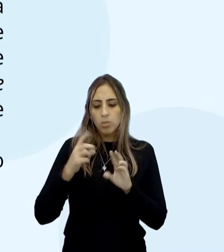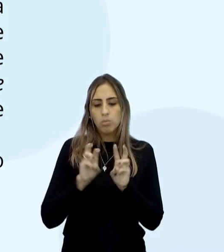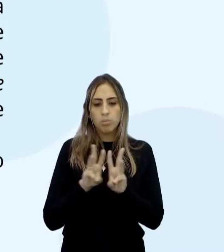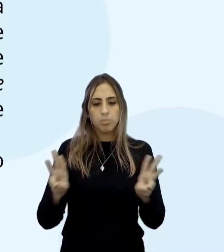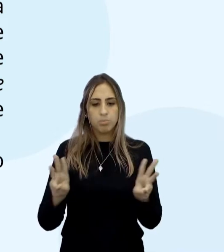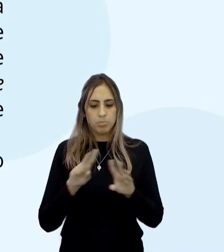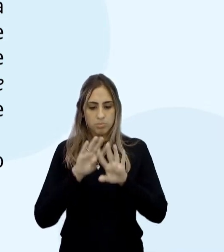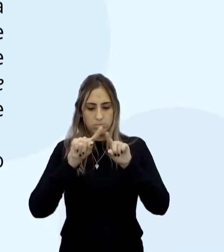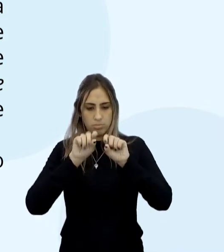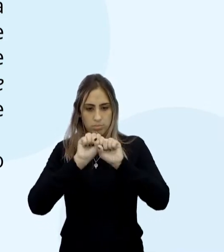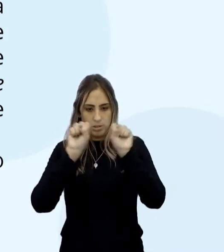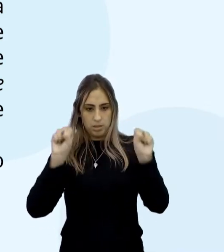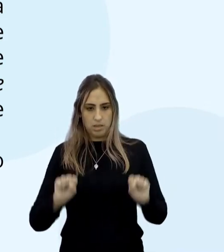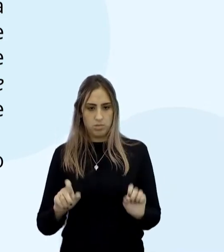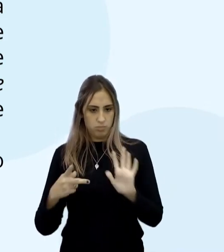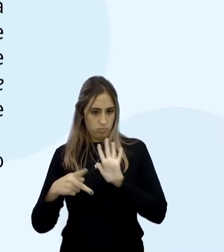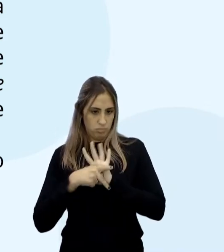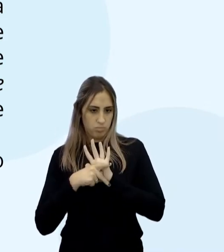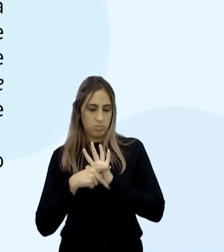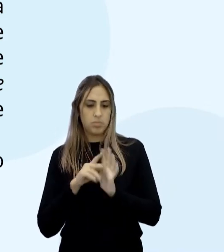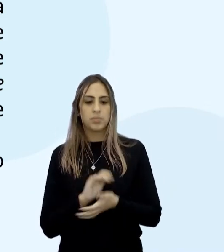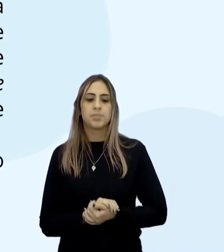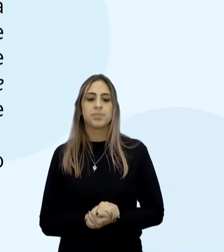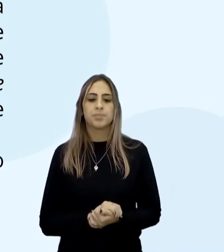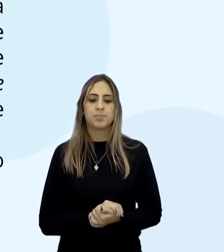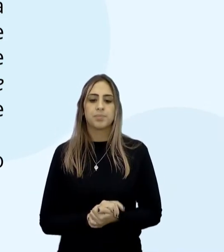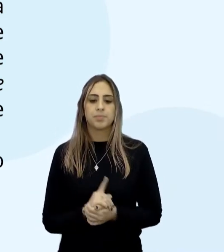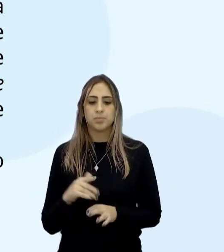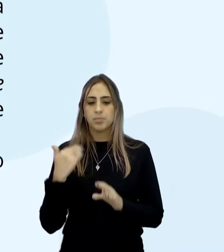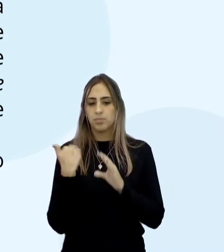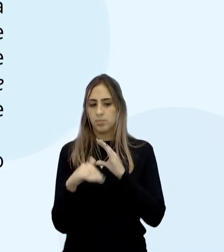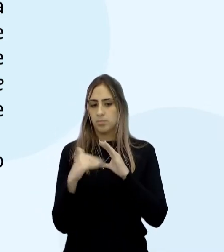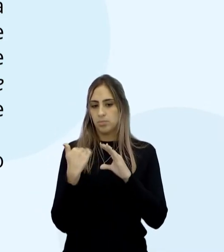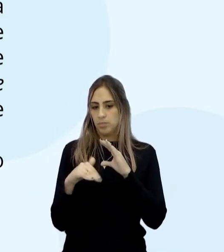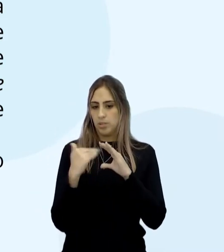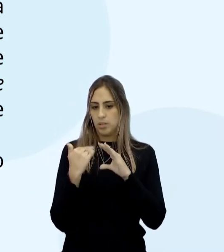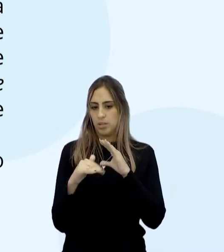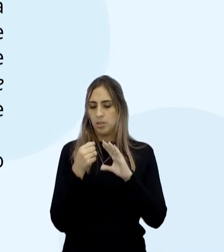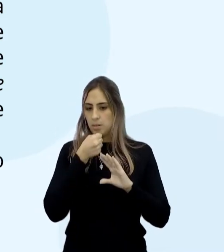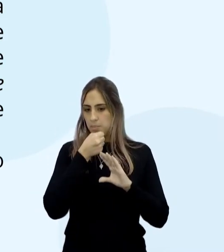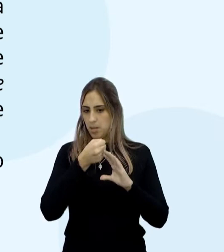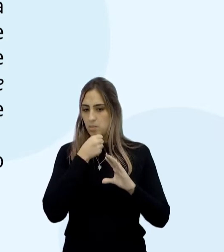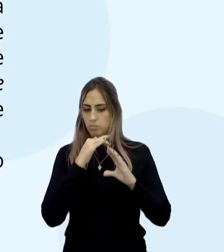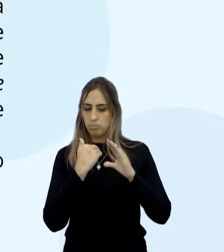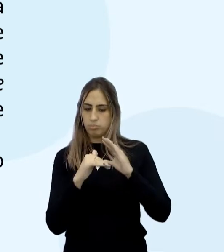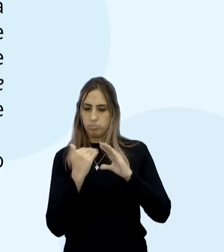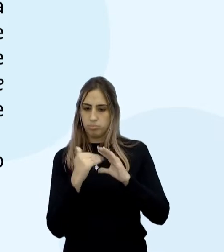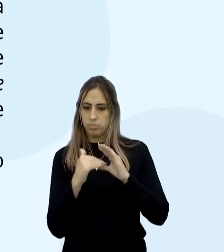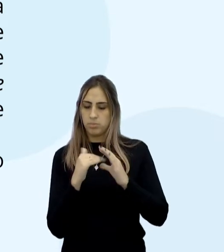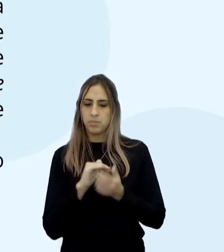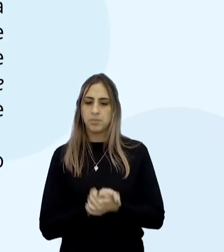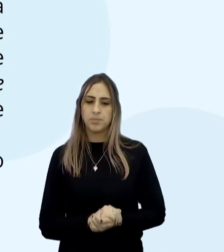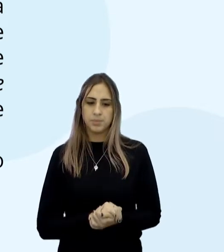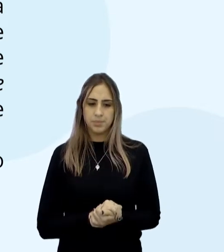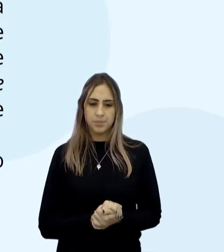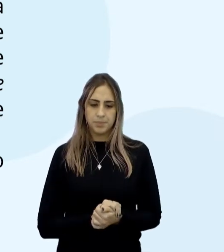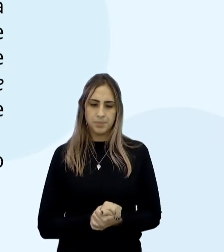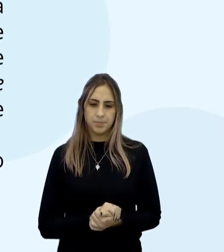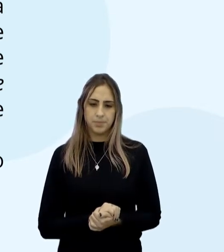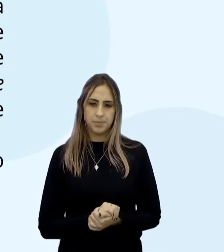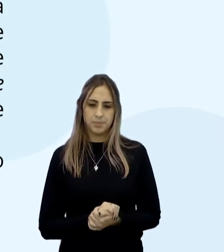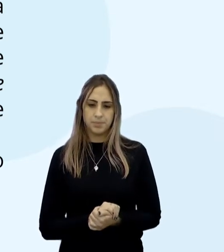blog. Nessa entrevista, concedida por e-mail, essa aqui é importante também, a gente pode comentar, ó. Concedida por